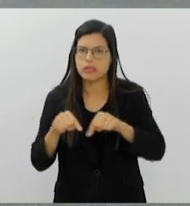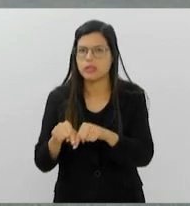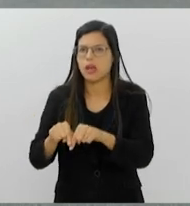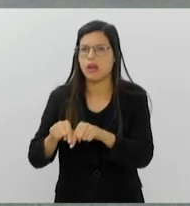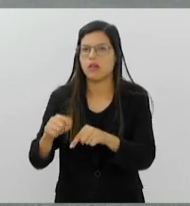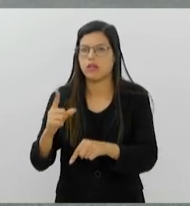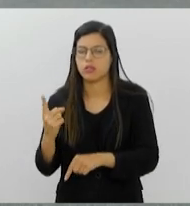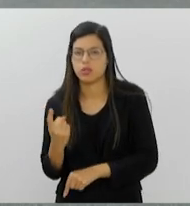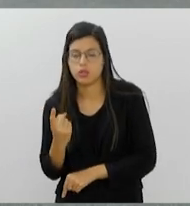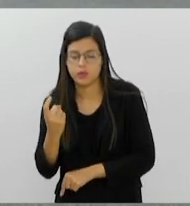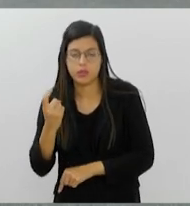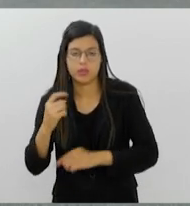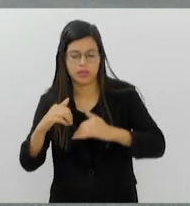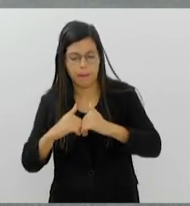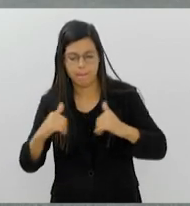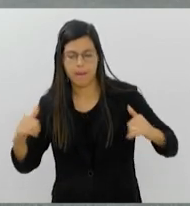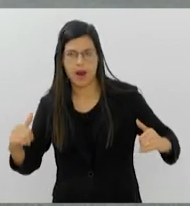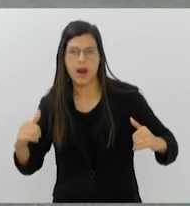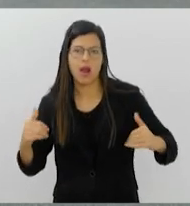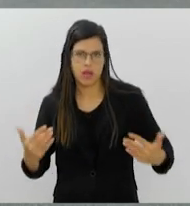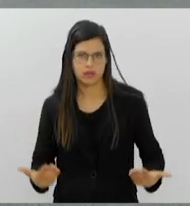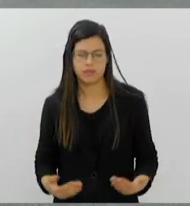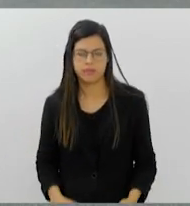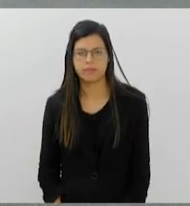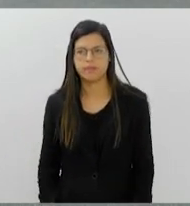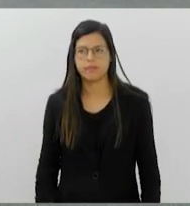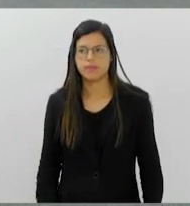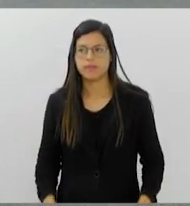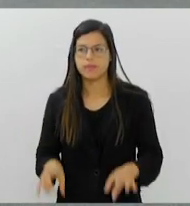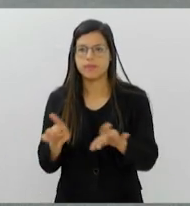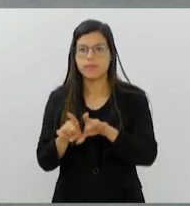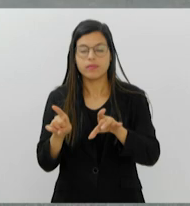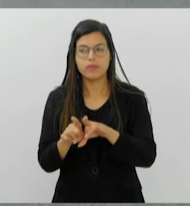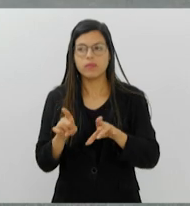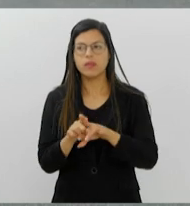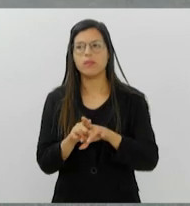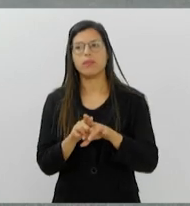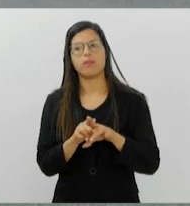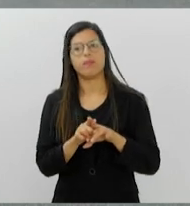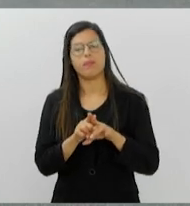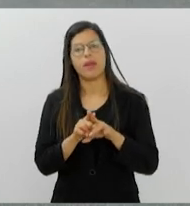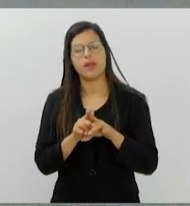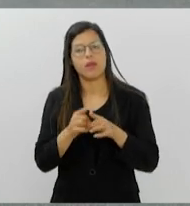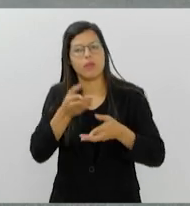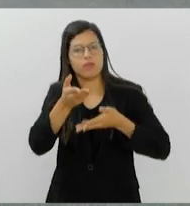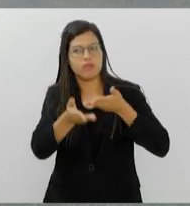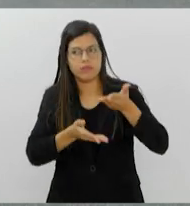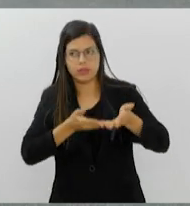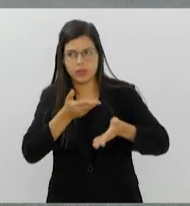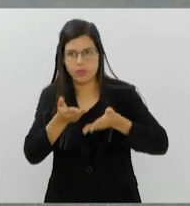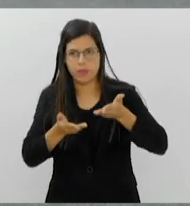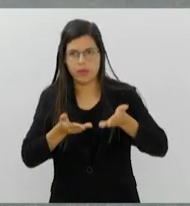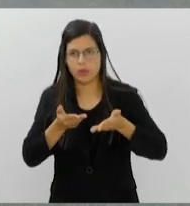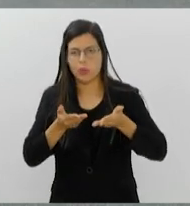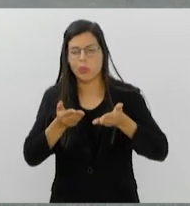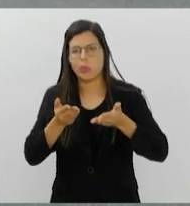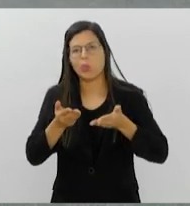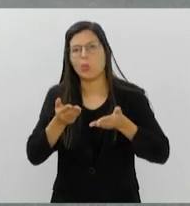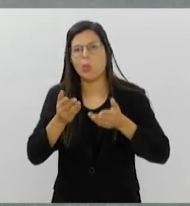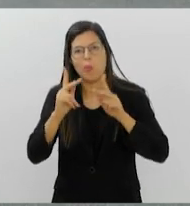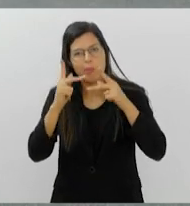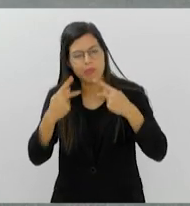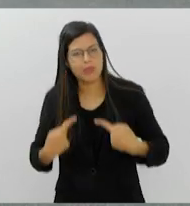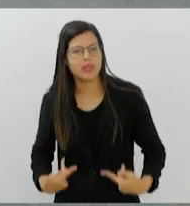gestantes que tiveram dado à luz também, né? Também prevê um atendimento mais humanizado e um acompanhamento psicológico